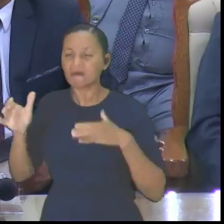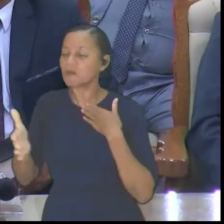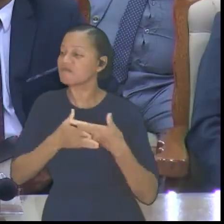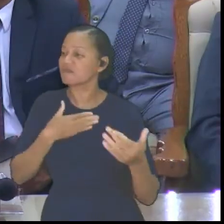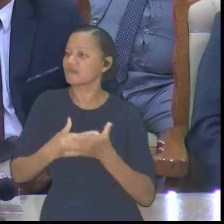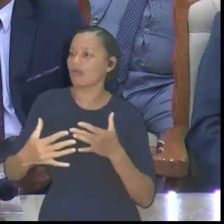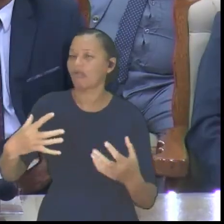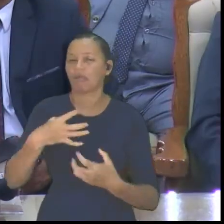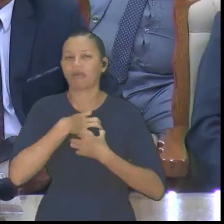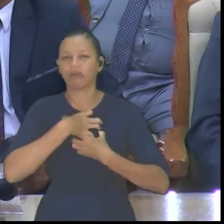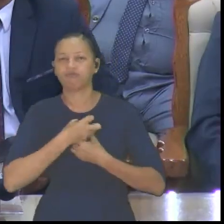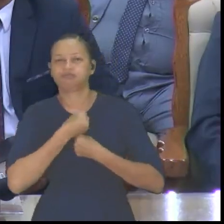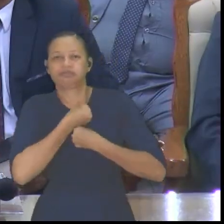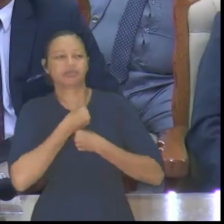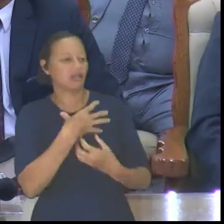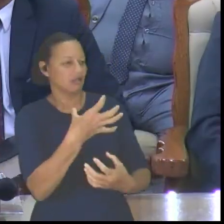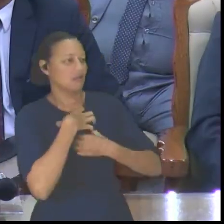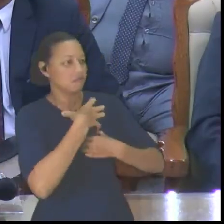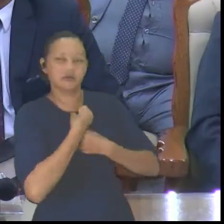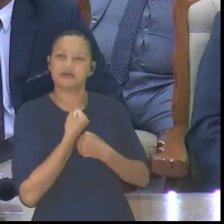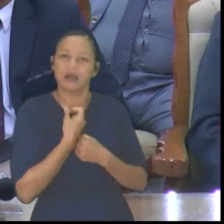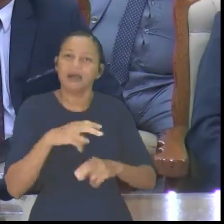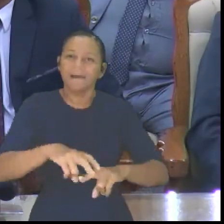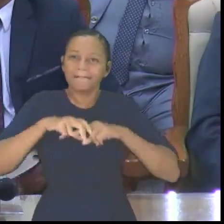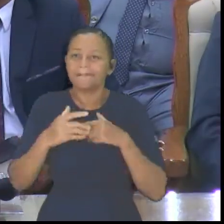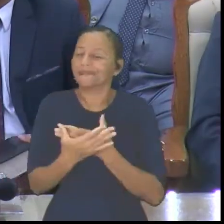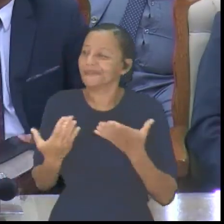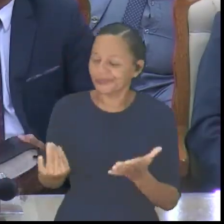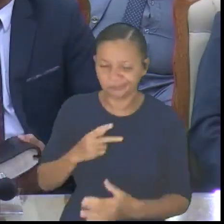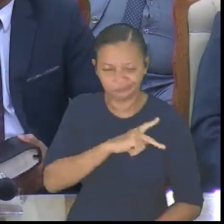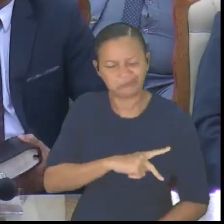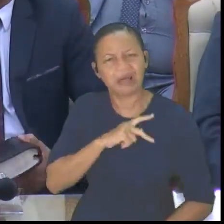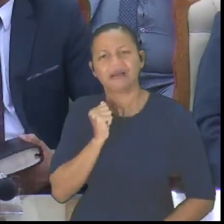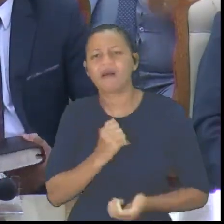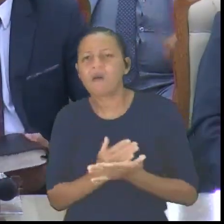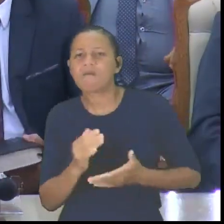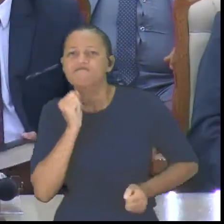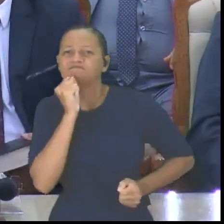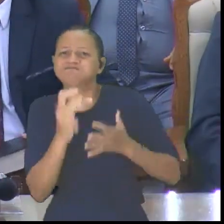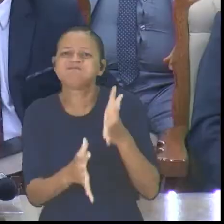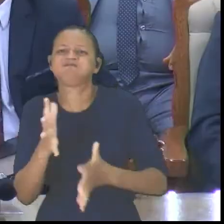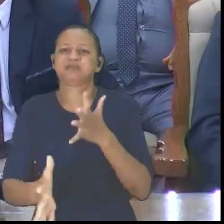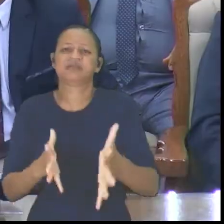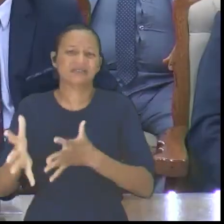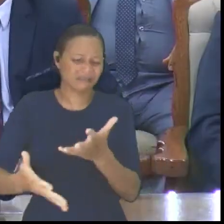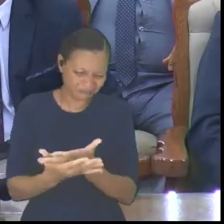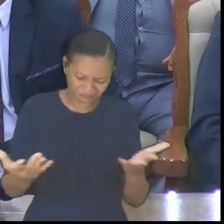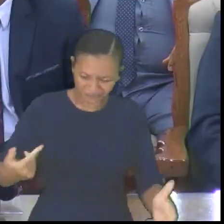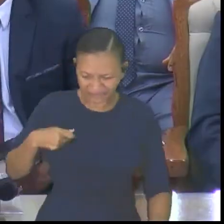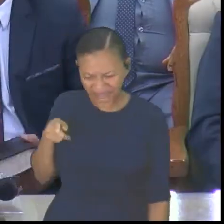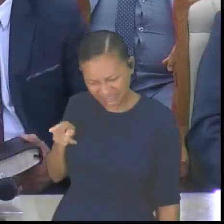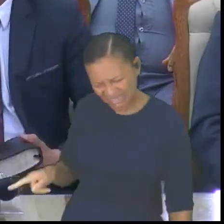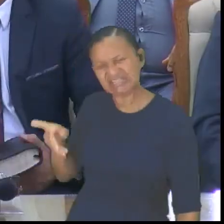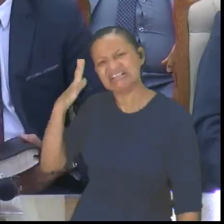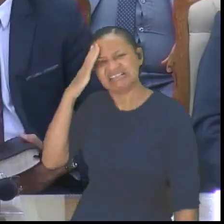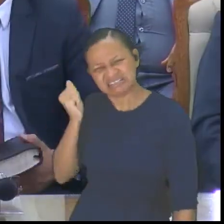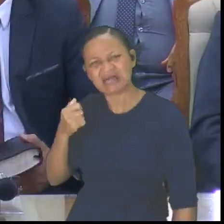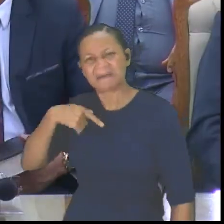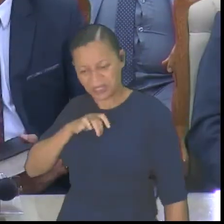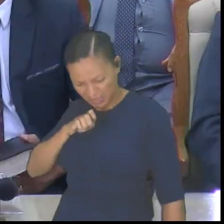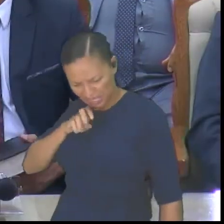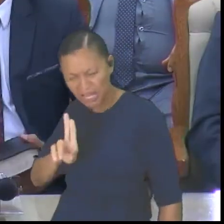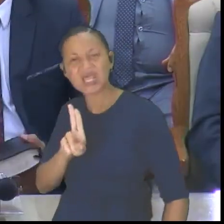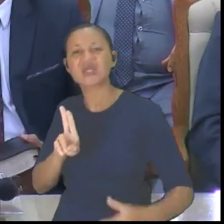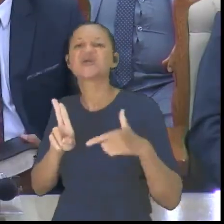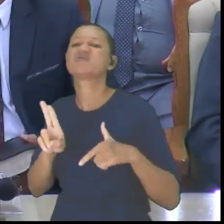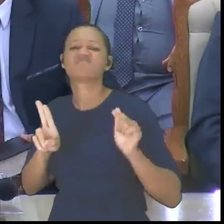te desmontar. É por isso que Paulo começa dizendo: ele sabia quem ele era